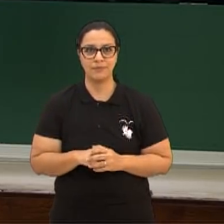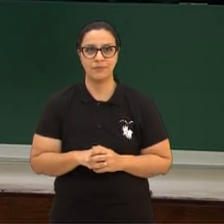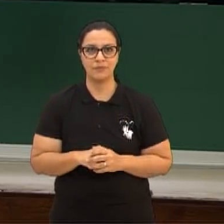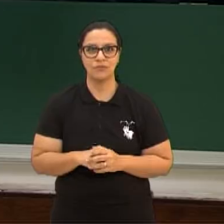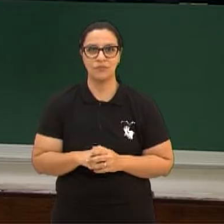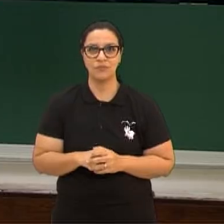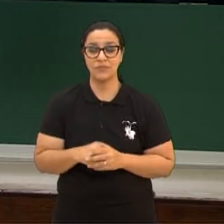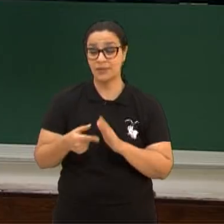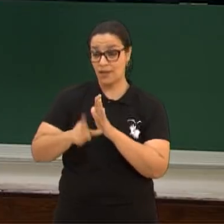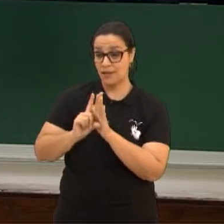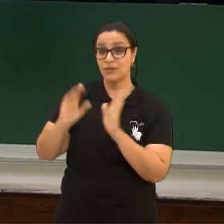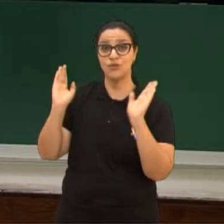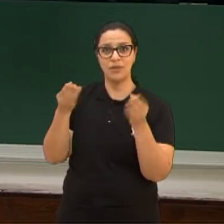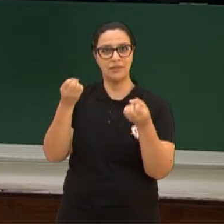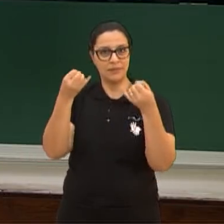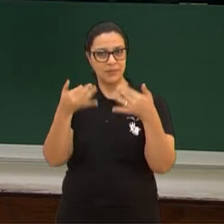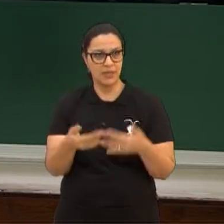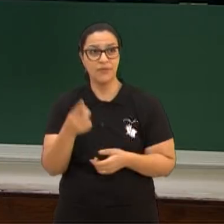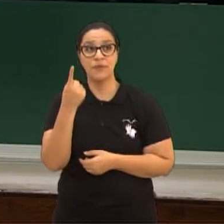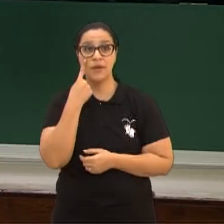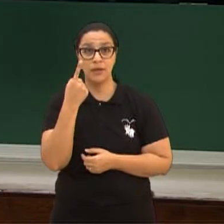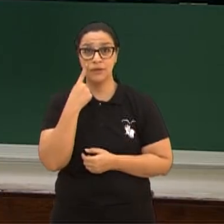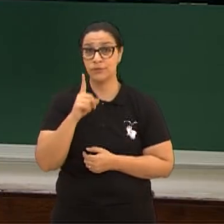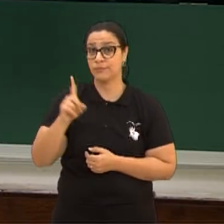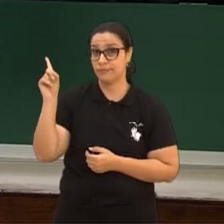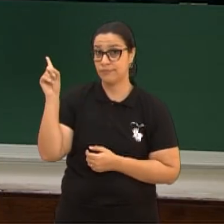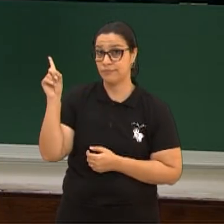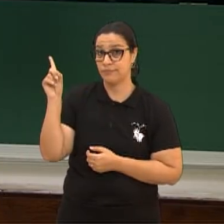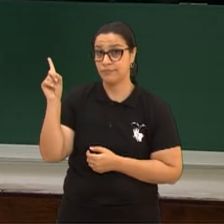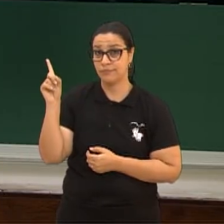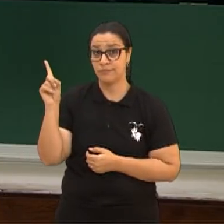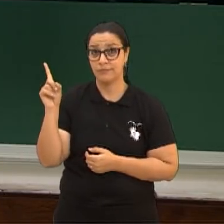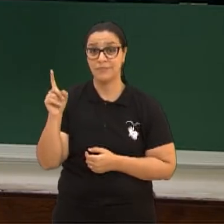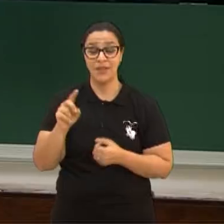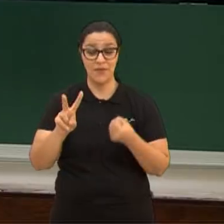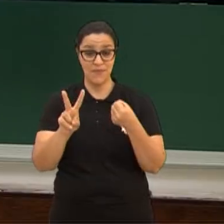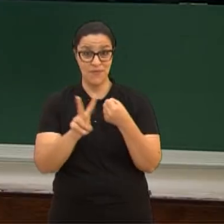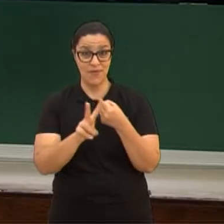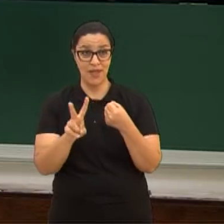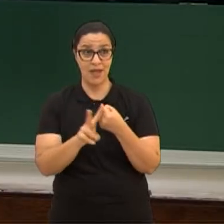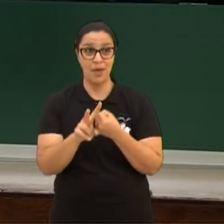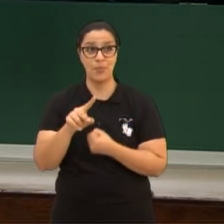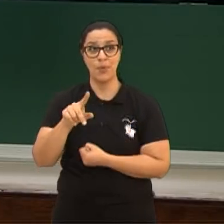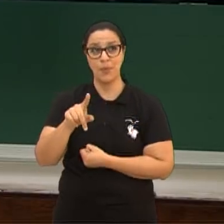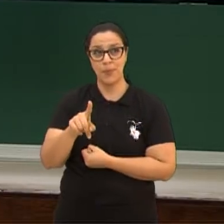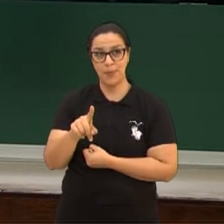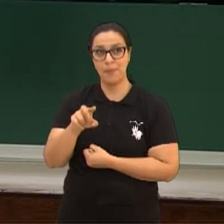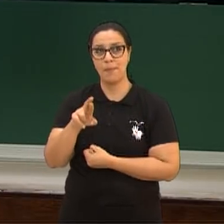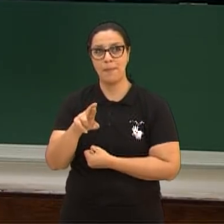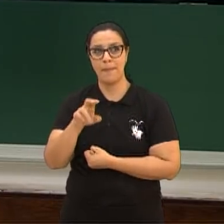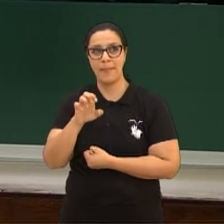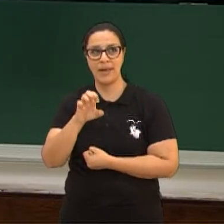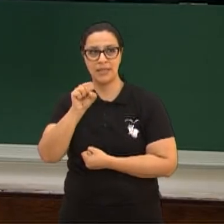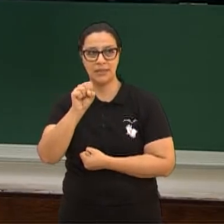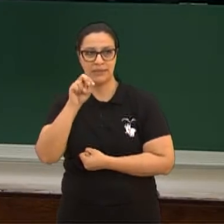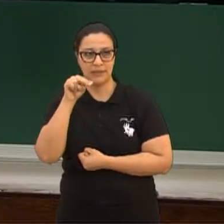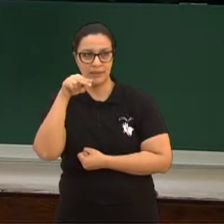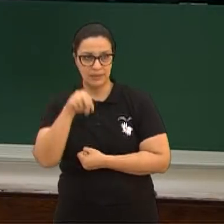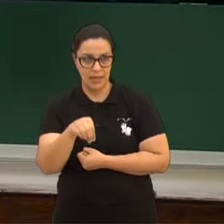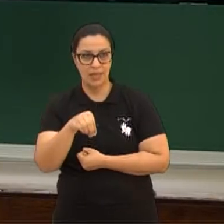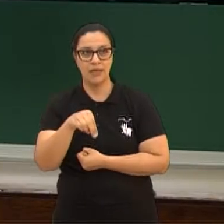da aula anterior. Olha lá, o nosso Present Continuous. Vamos dar uma revisada nele,